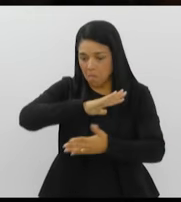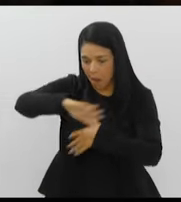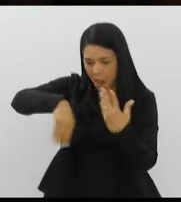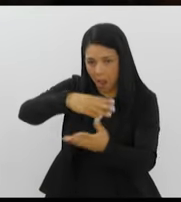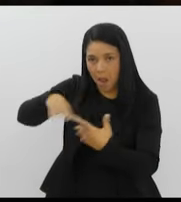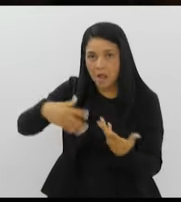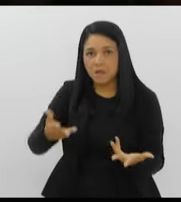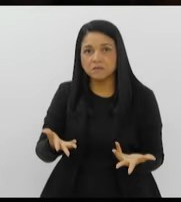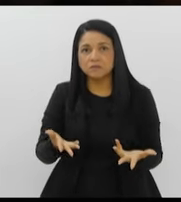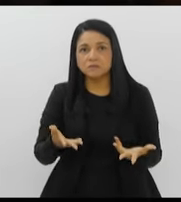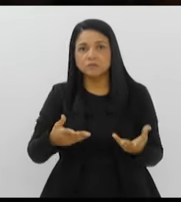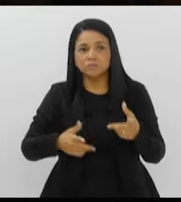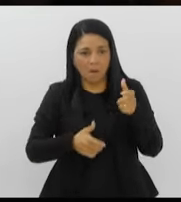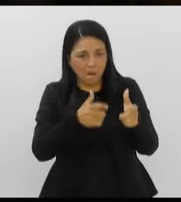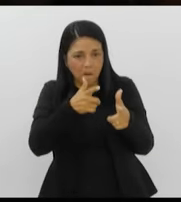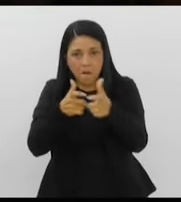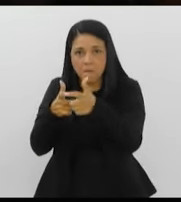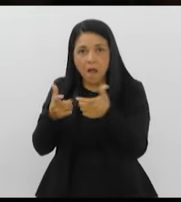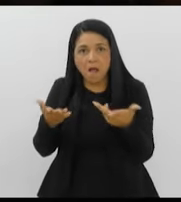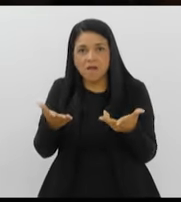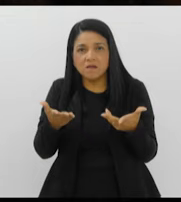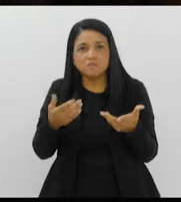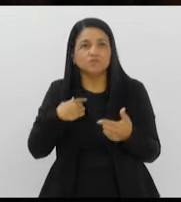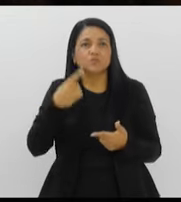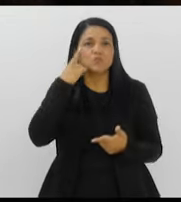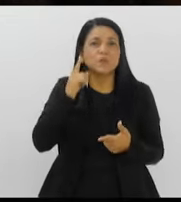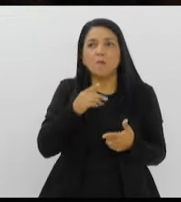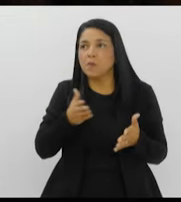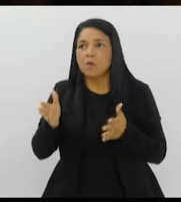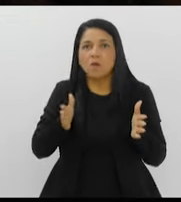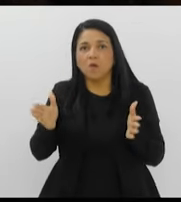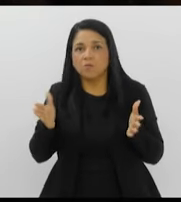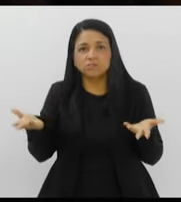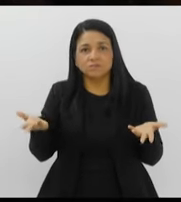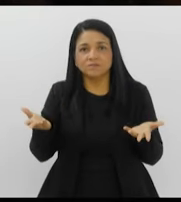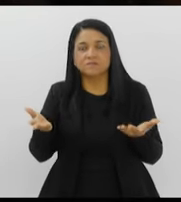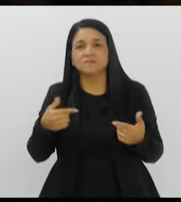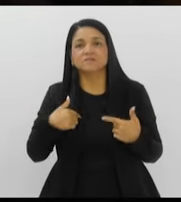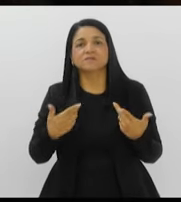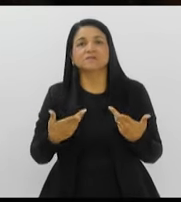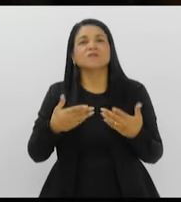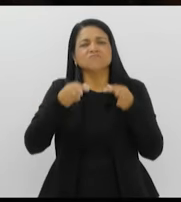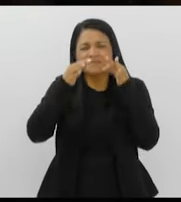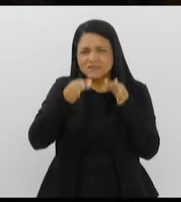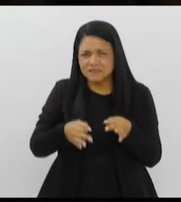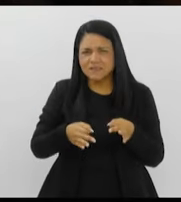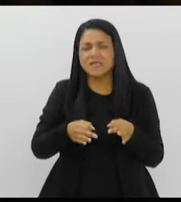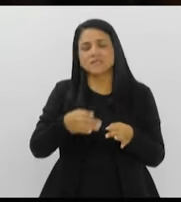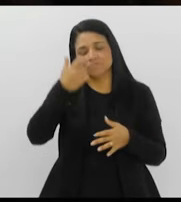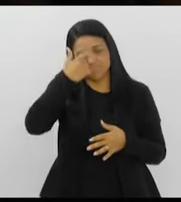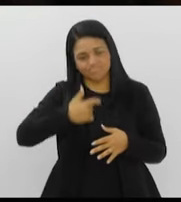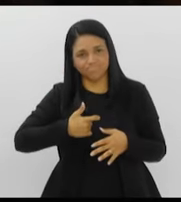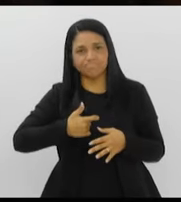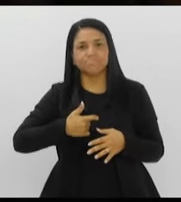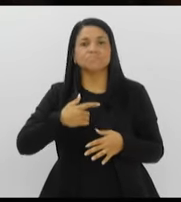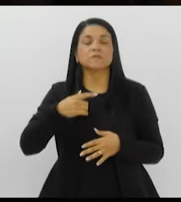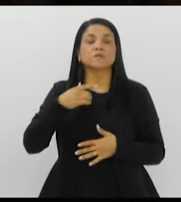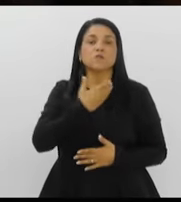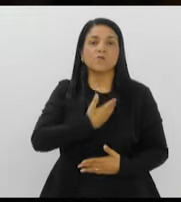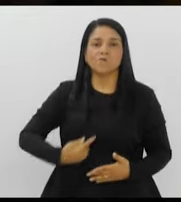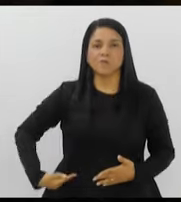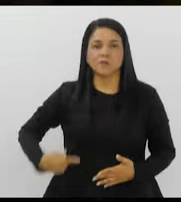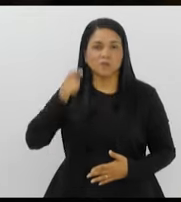fazer. Eu tenho certeza que o governador Cláudio Castro vai chamar os trabalhos à